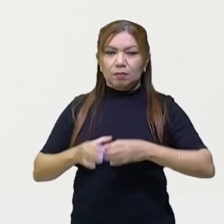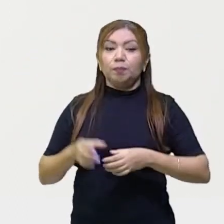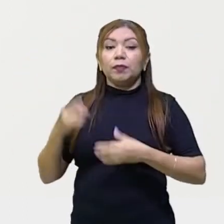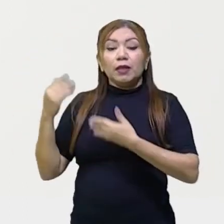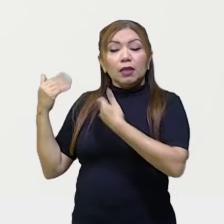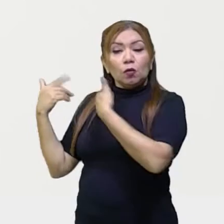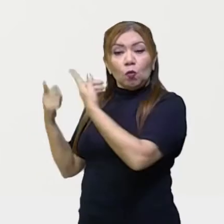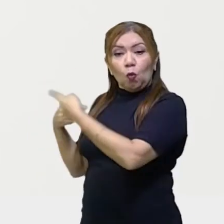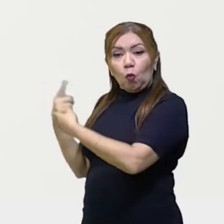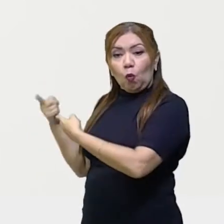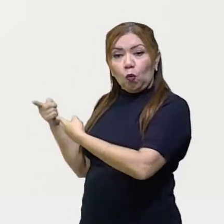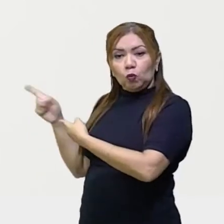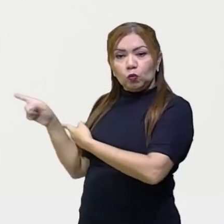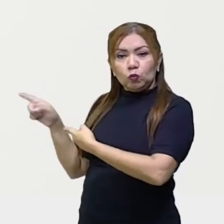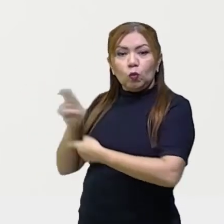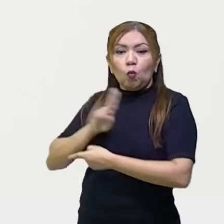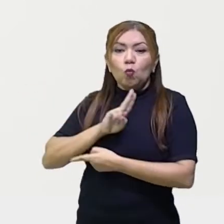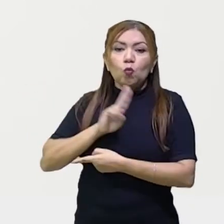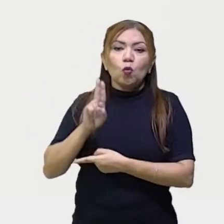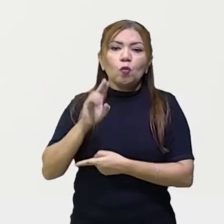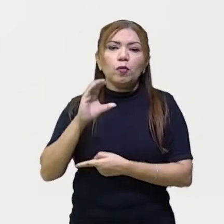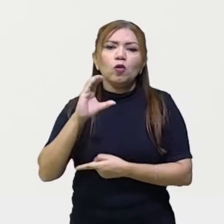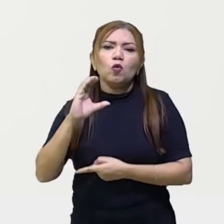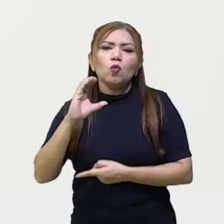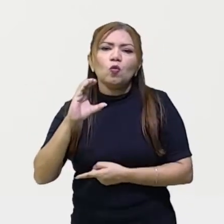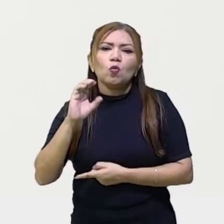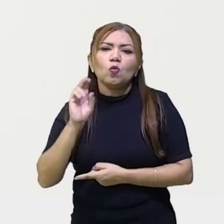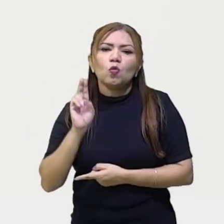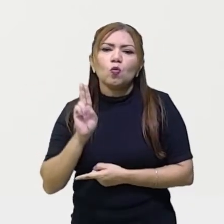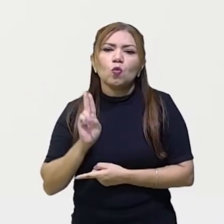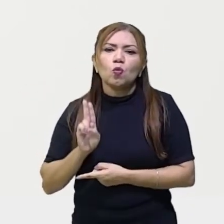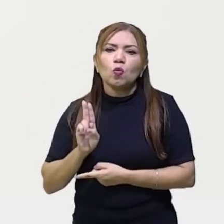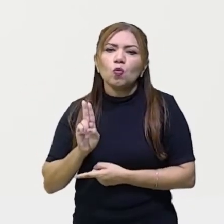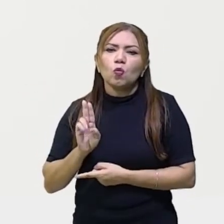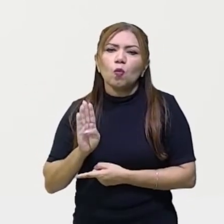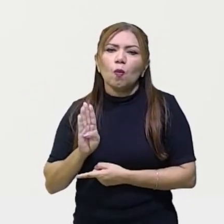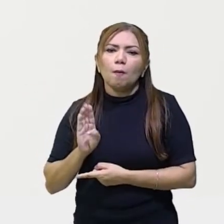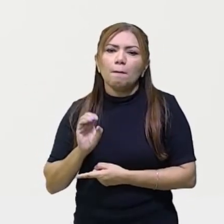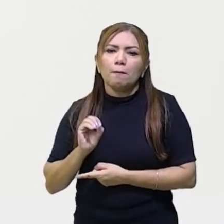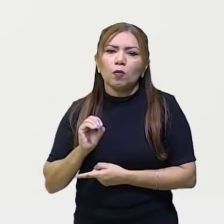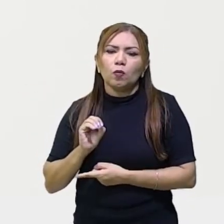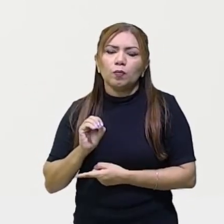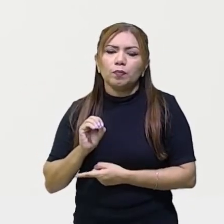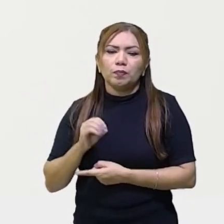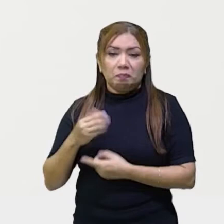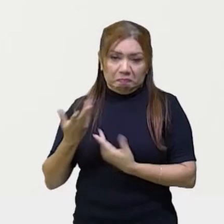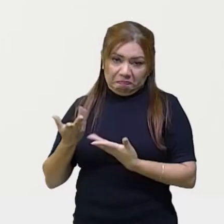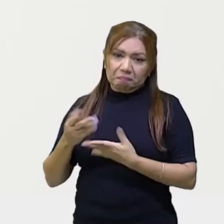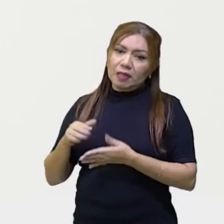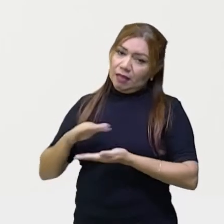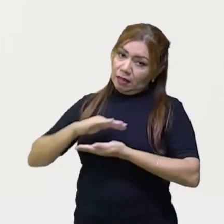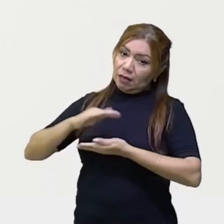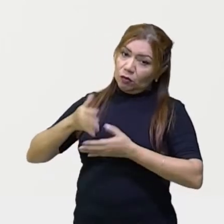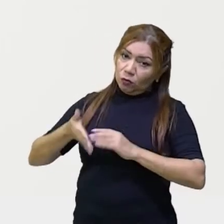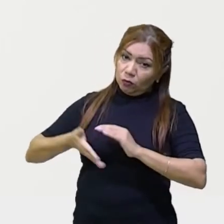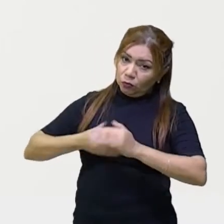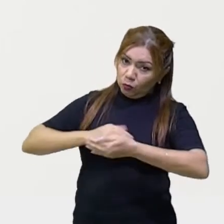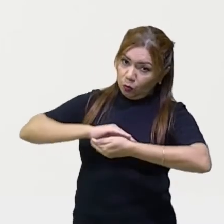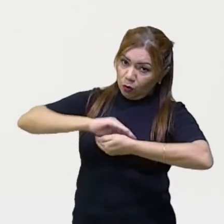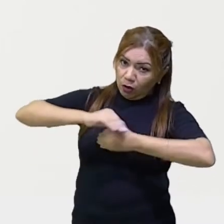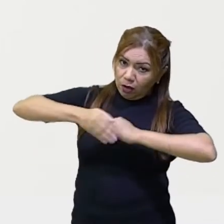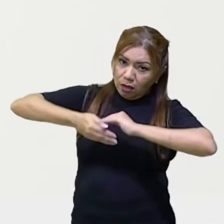que eu chamo de corpo redondo é porque os corpos redondos são diferentes dois